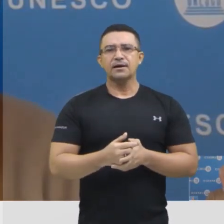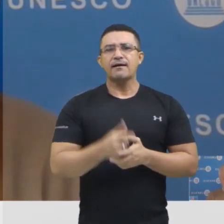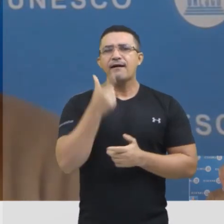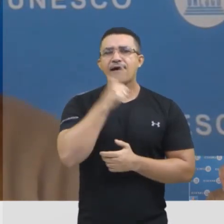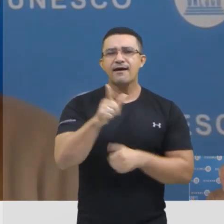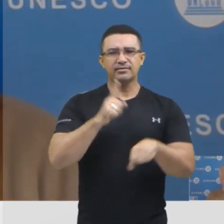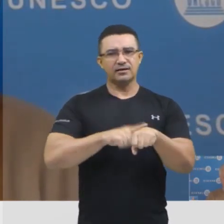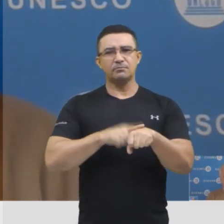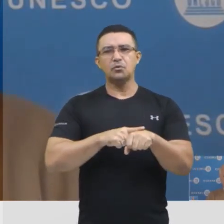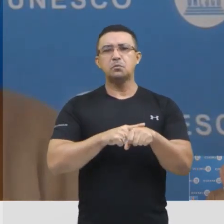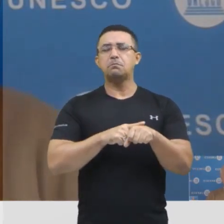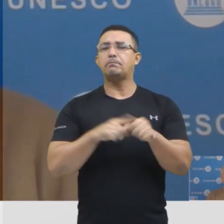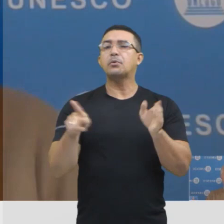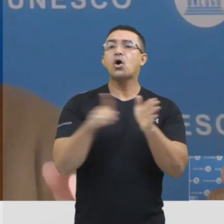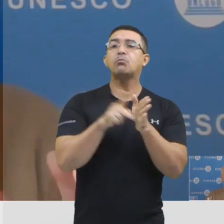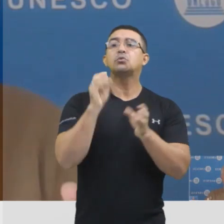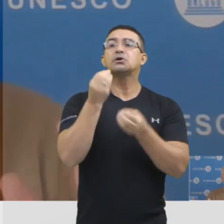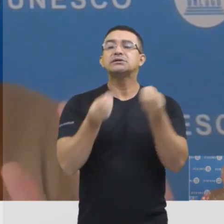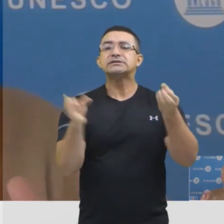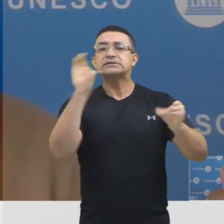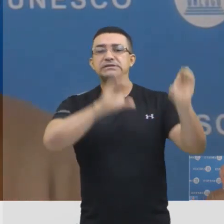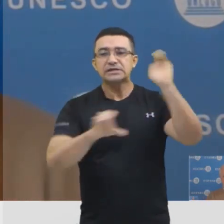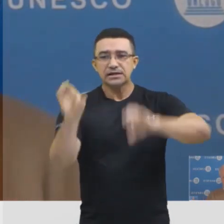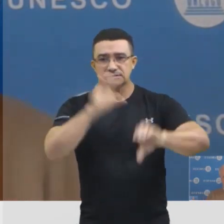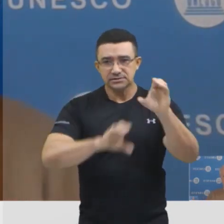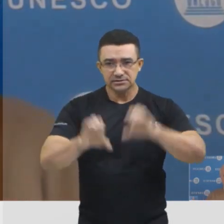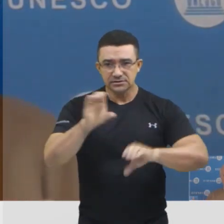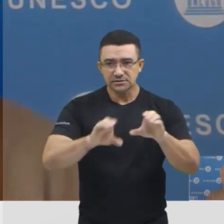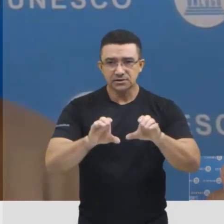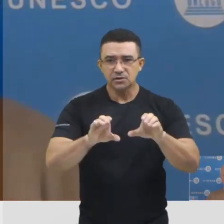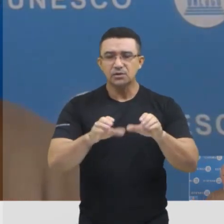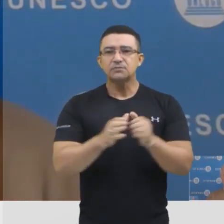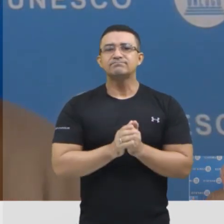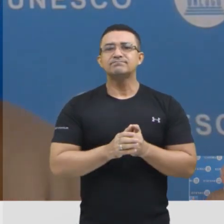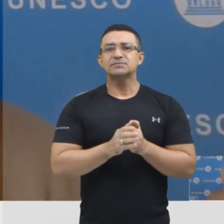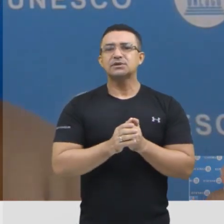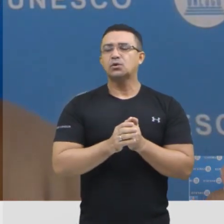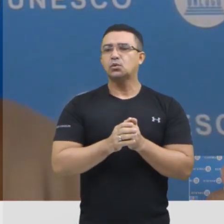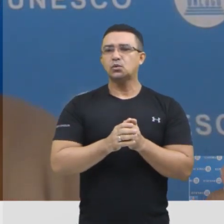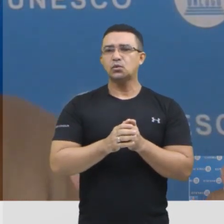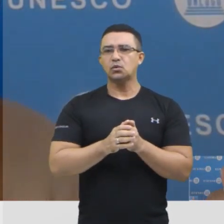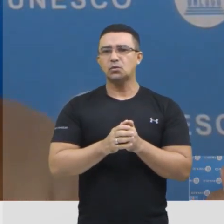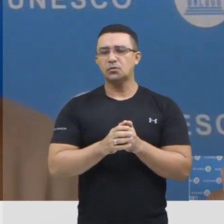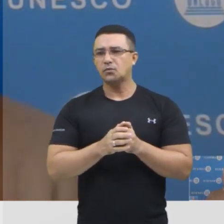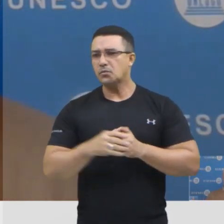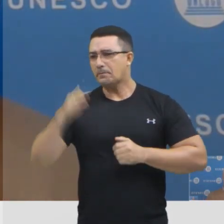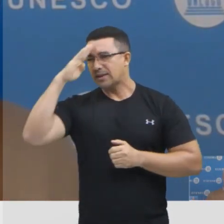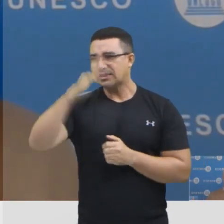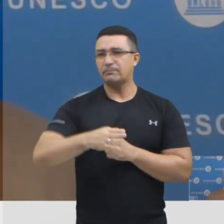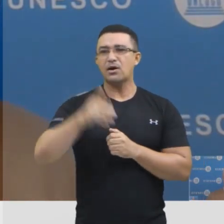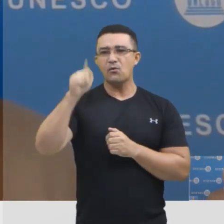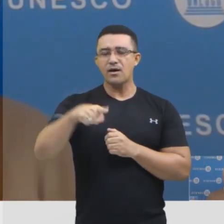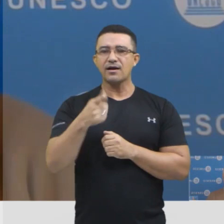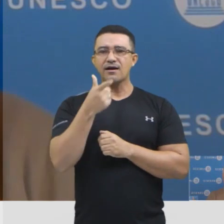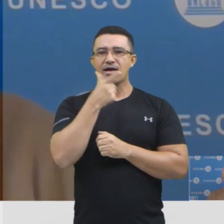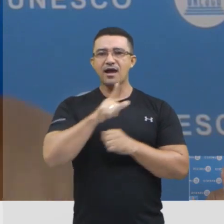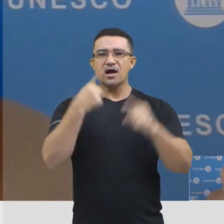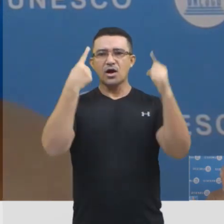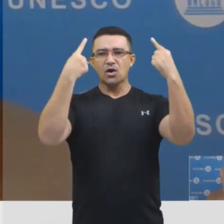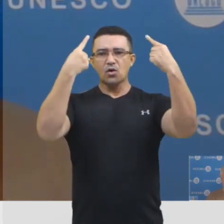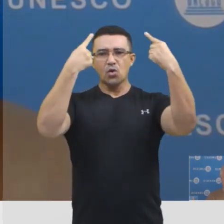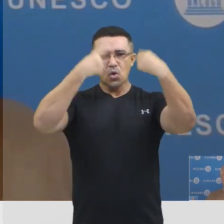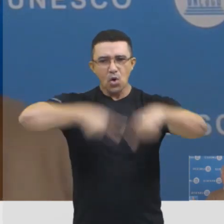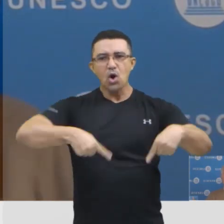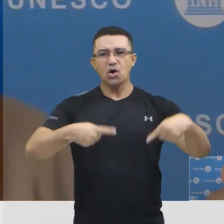para a ciência. Na verdade, a grande arma que nós temos contra o coronavírus é a ciência. Uma